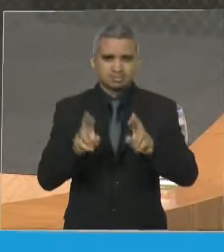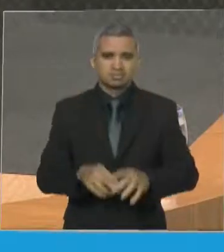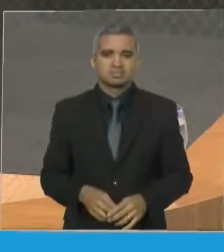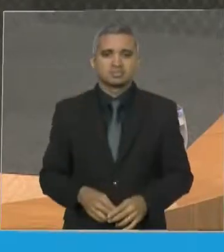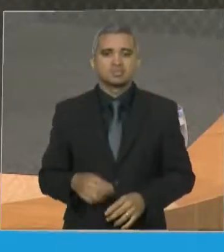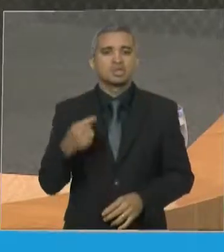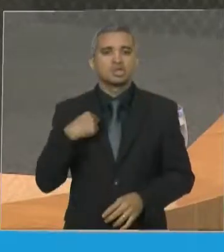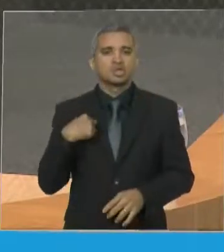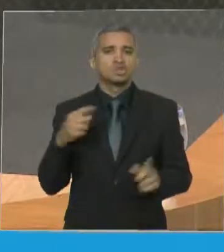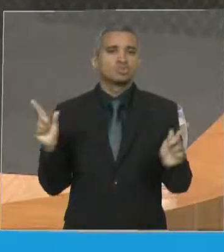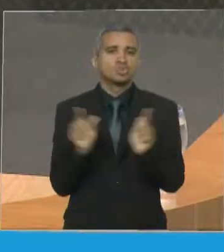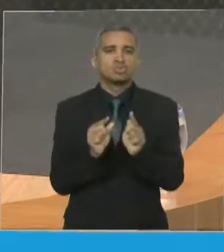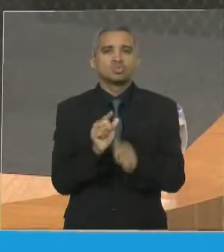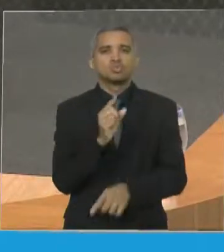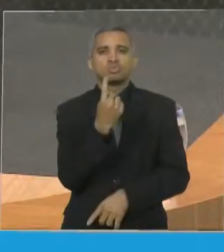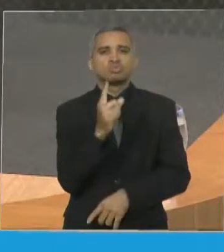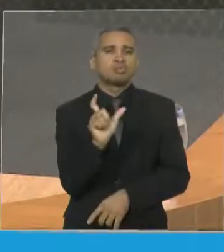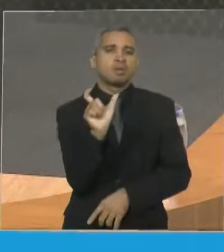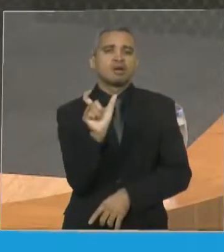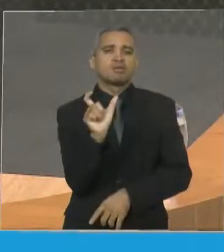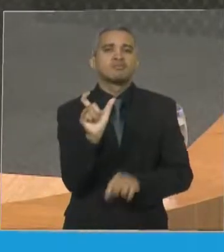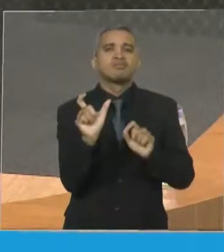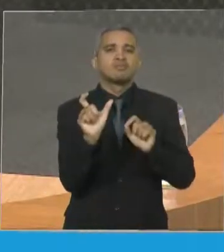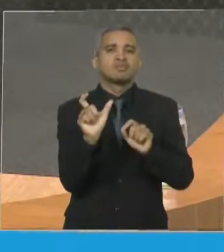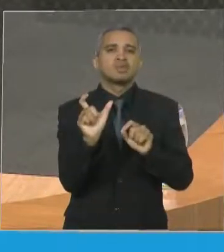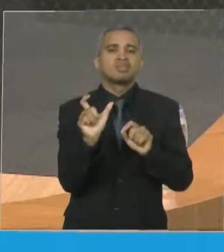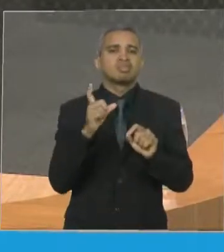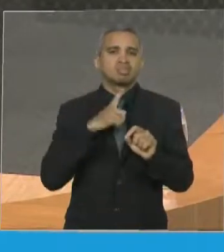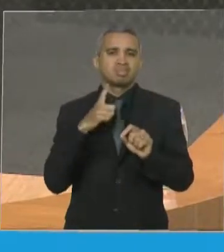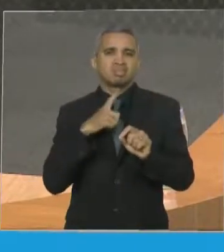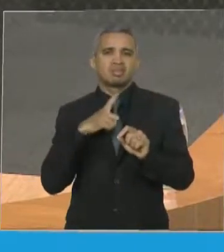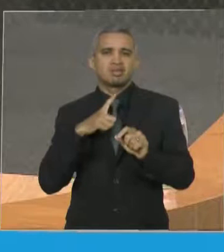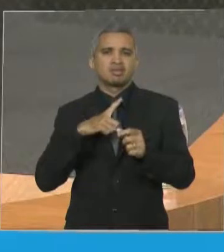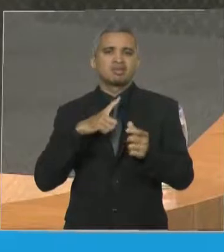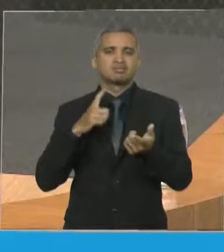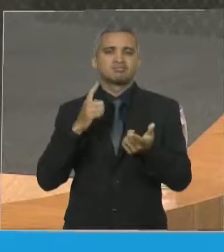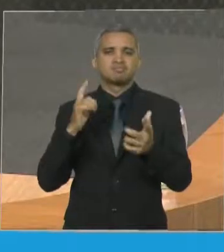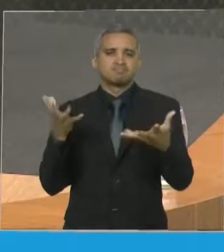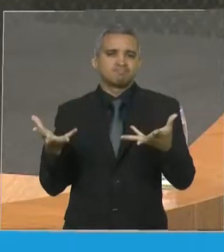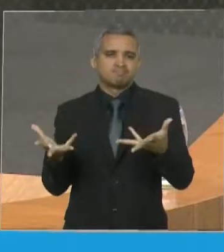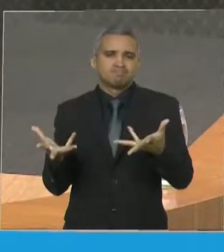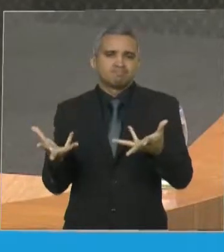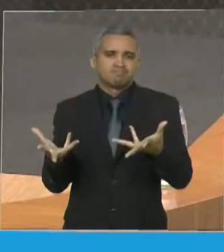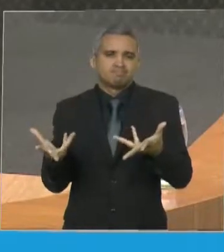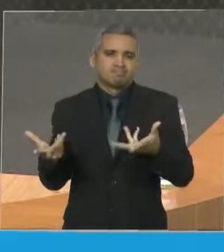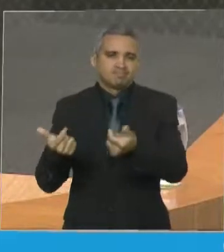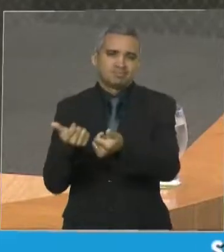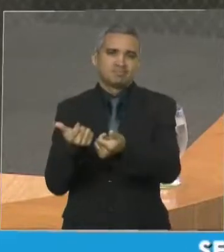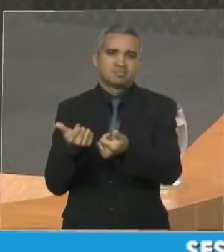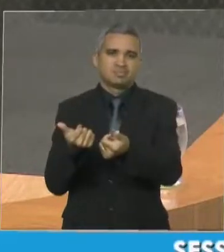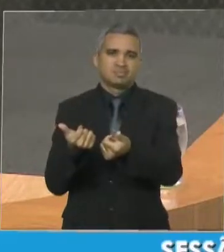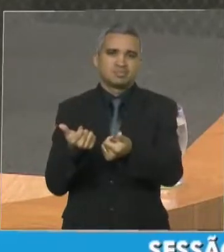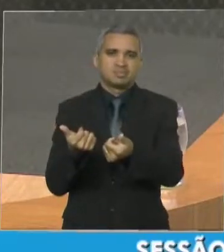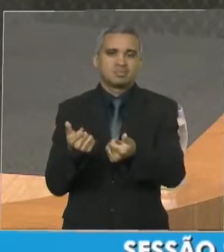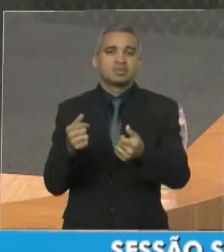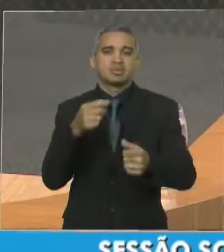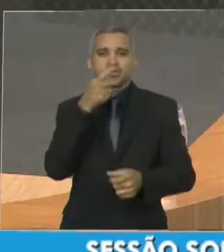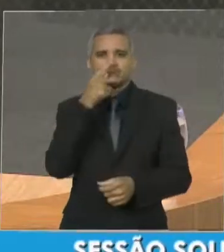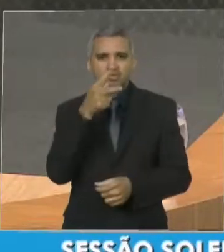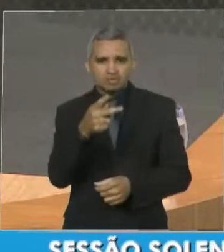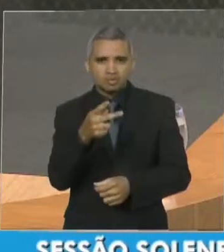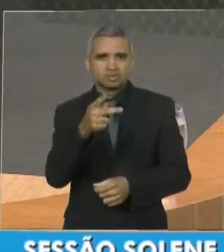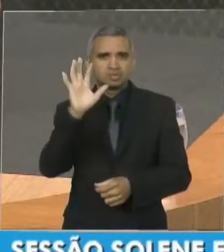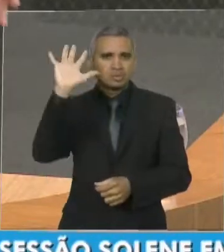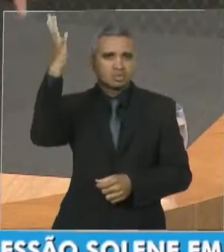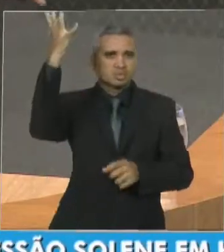a excelência. Tudo que eu vi ali em Israel, a excelência e, sobretudo, as profecias se cumprindo. Quando